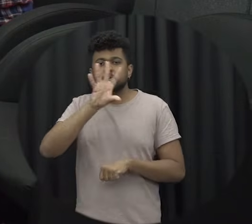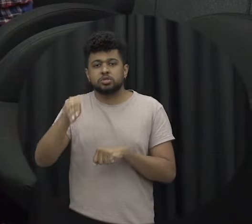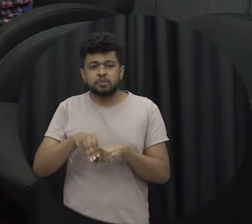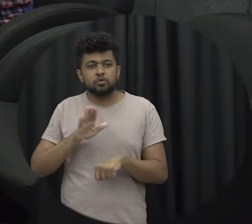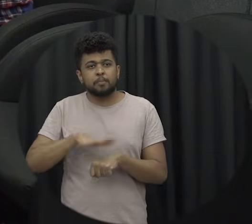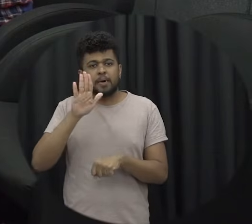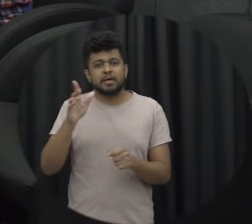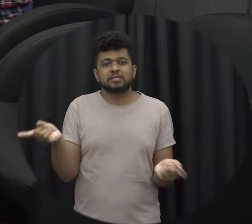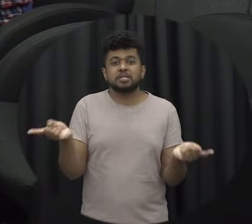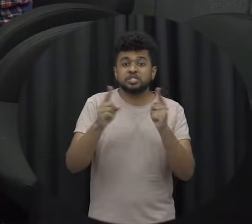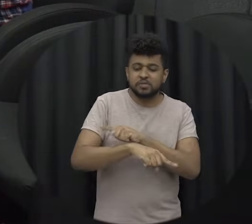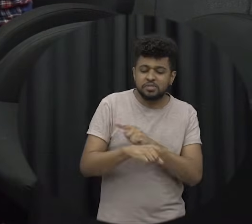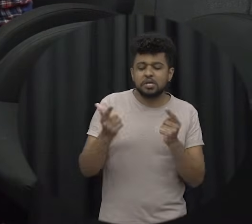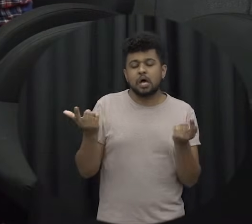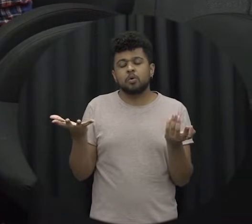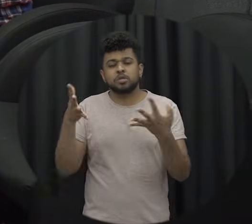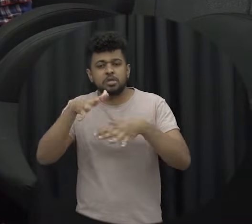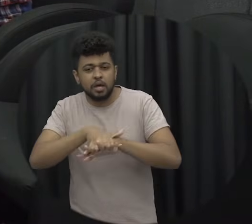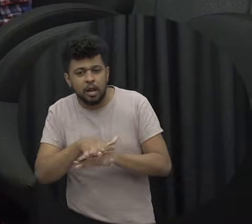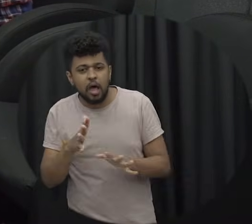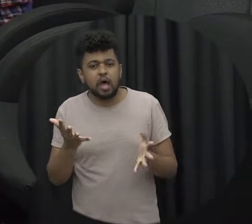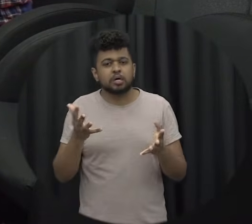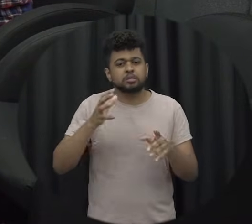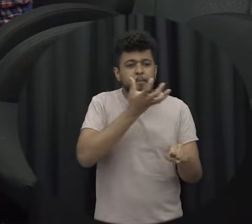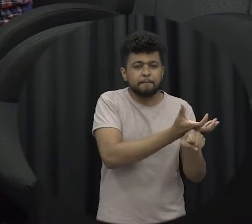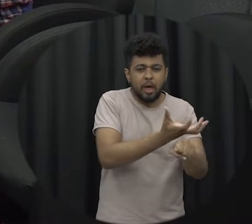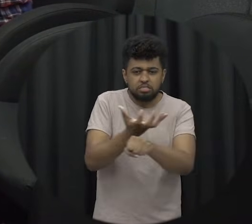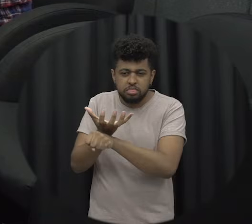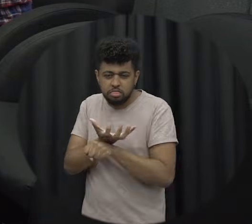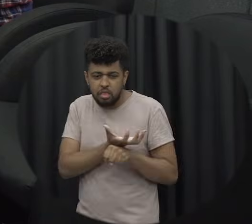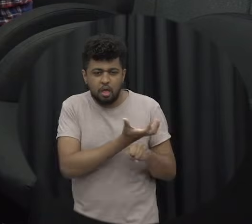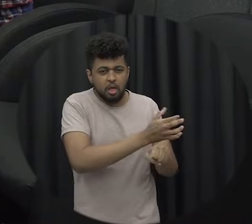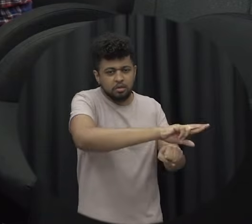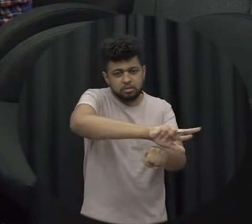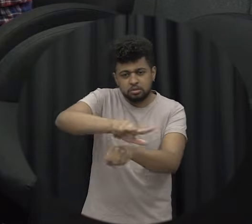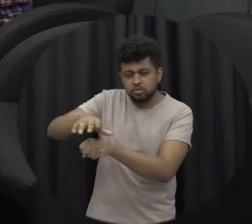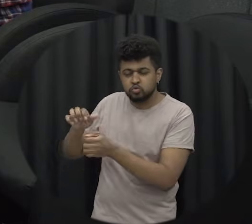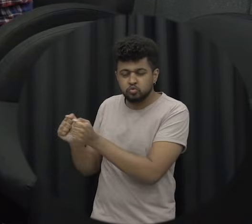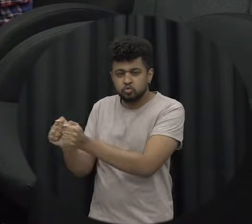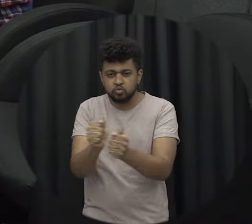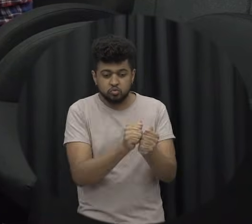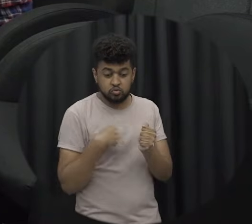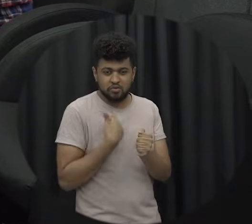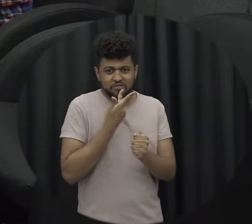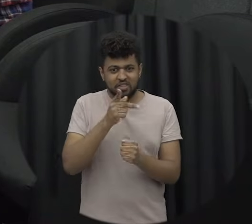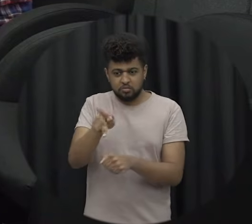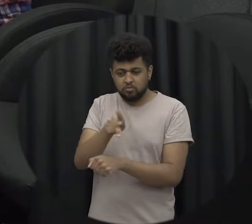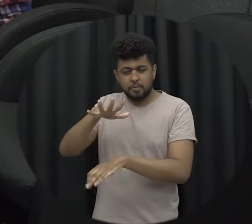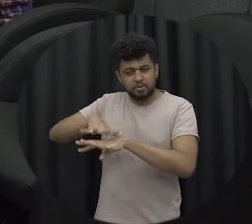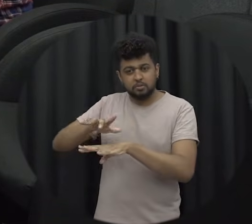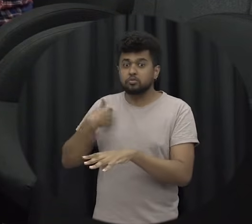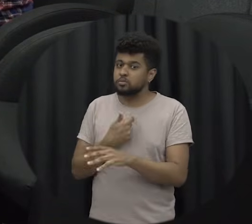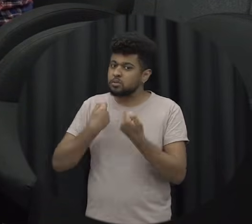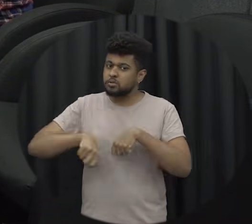transversal, integrada, interdisciplinar, né? E aí, quando a gente fala disso, do professor de matemática, a gente tem que falar disso na